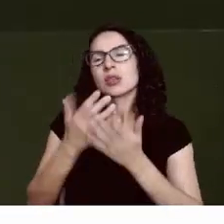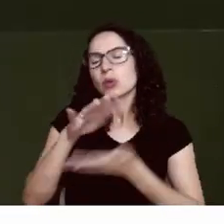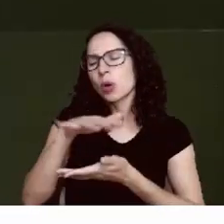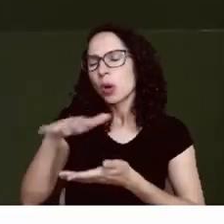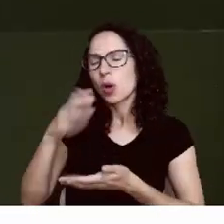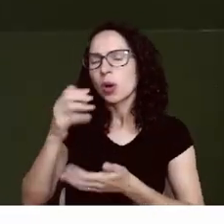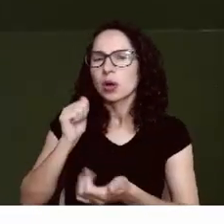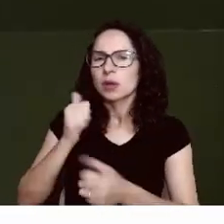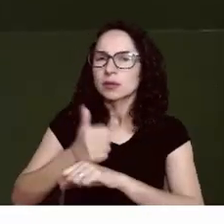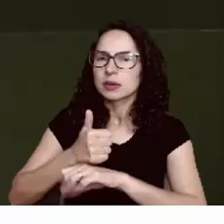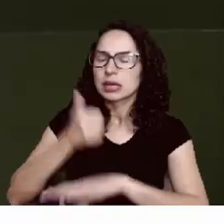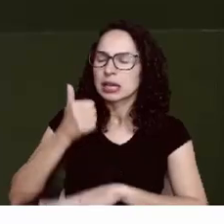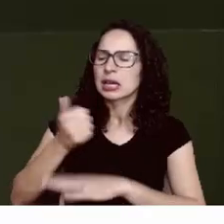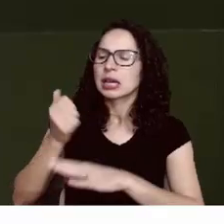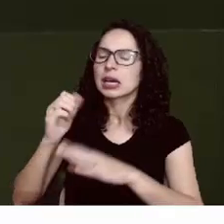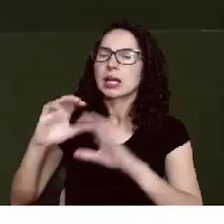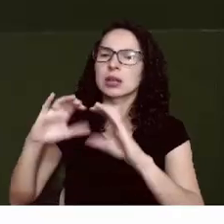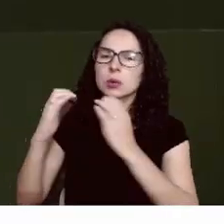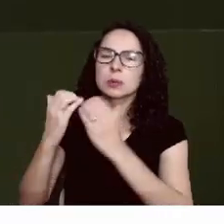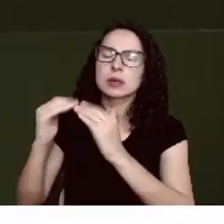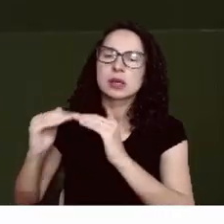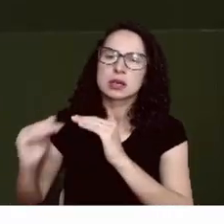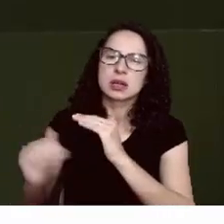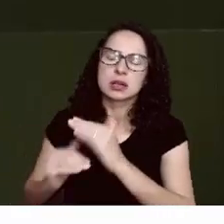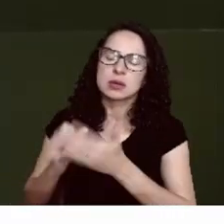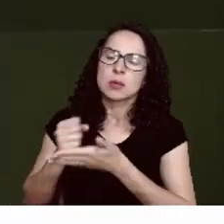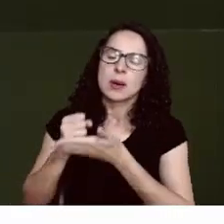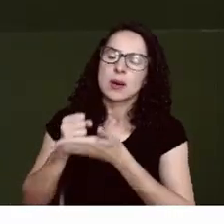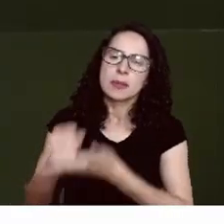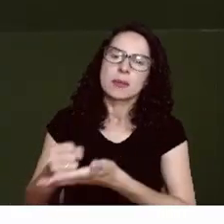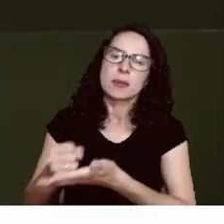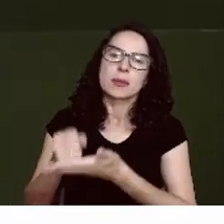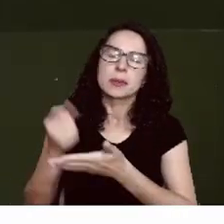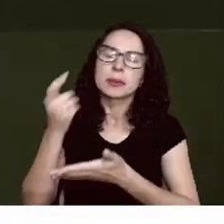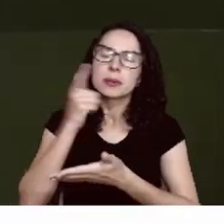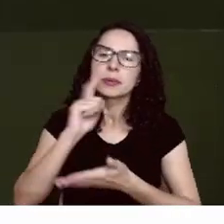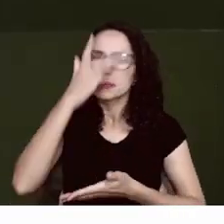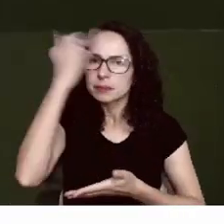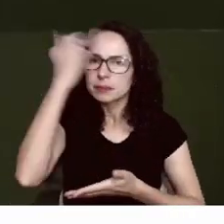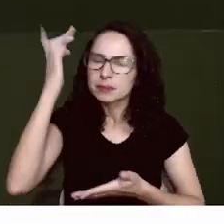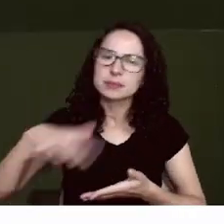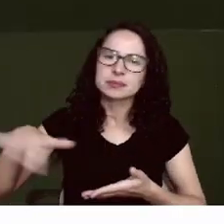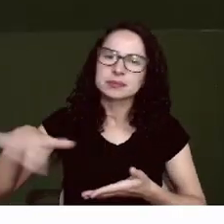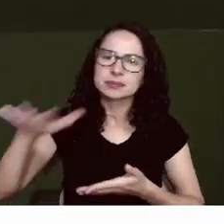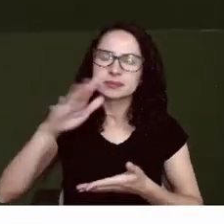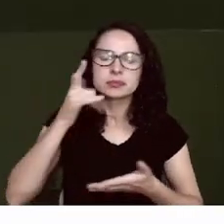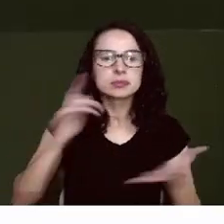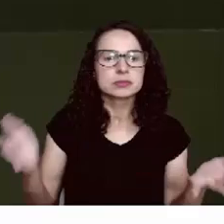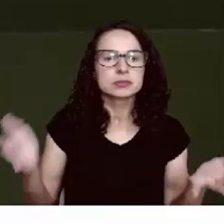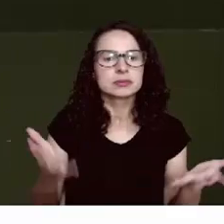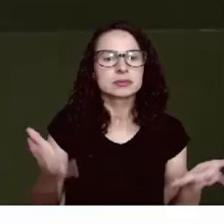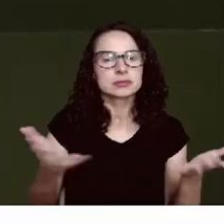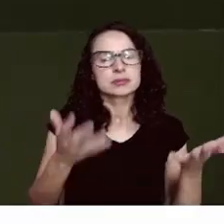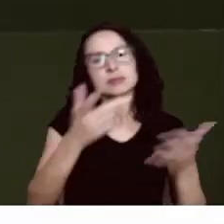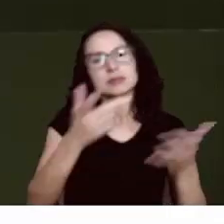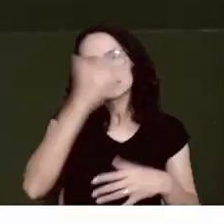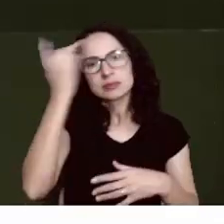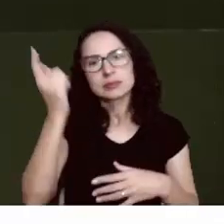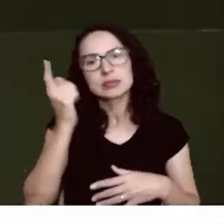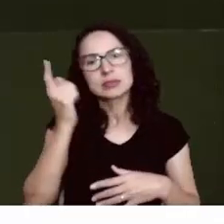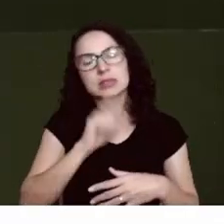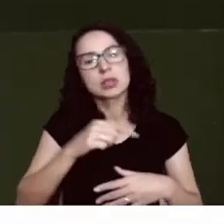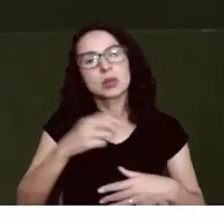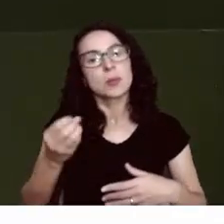comunidades carentes, dar esse suporte para que as pessoas tenham essa motivação, para que as pessoas tenham uma nova